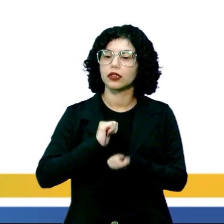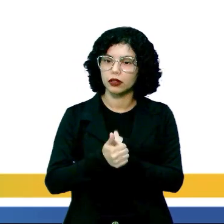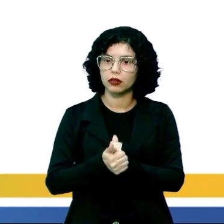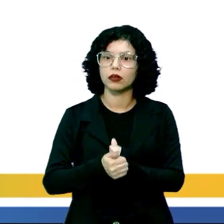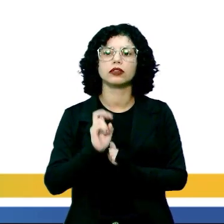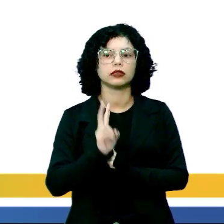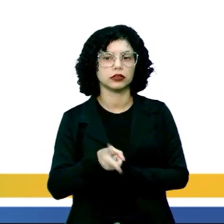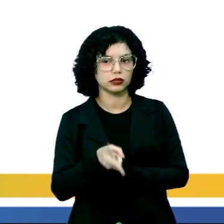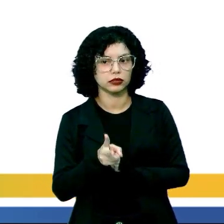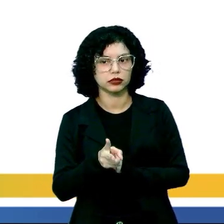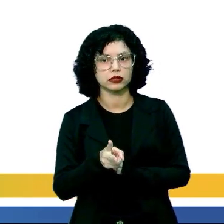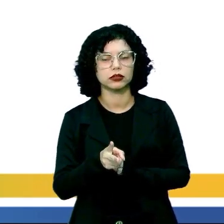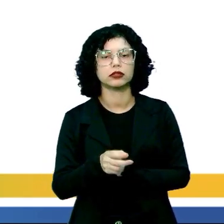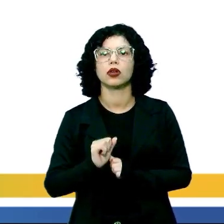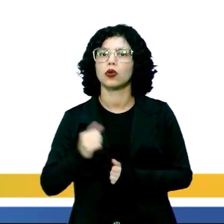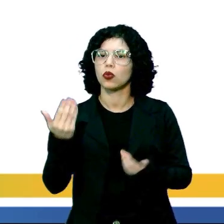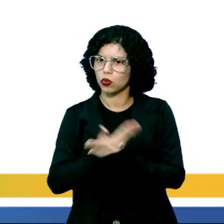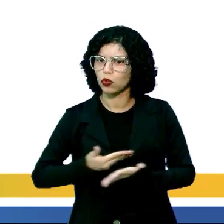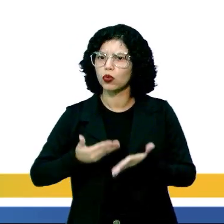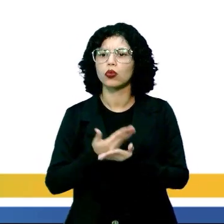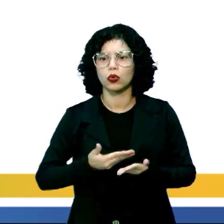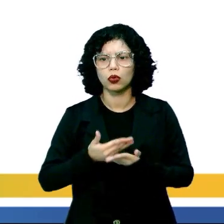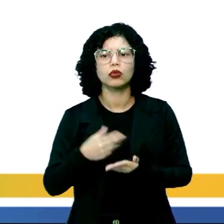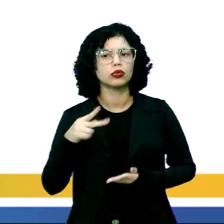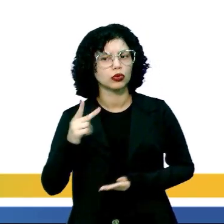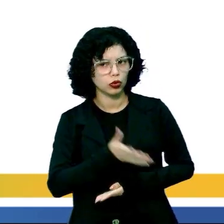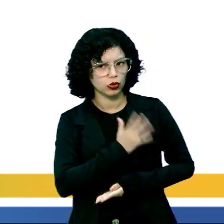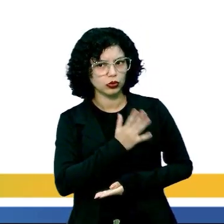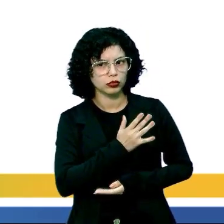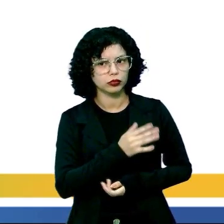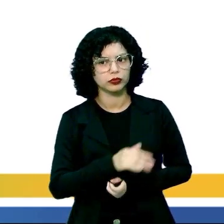cuide do seu coração, tá certo?